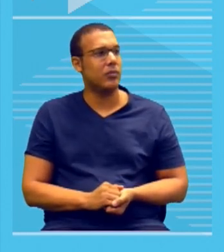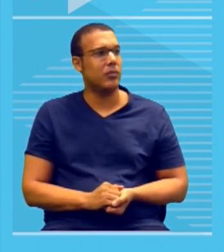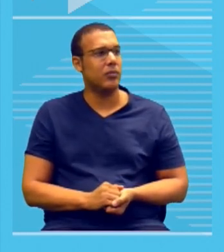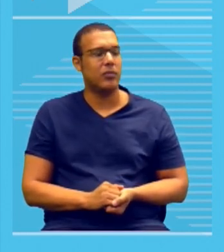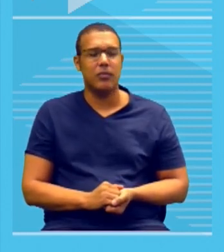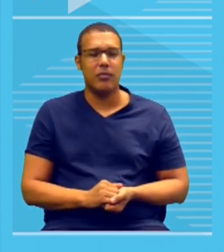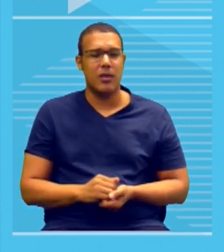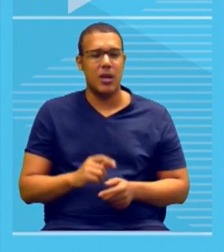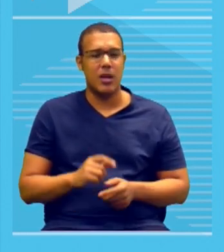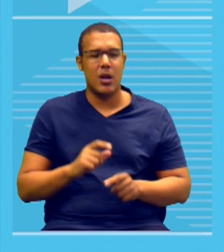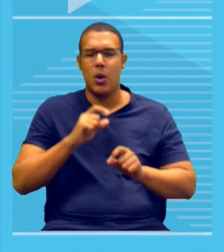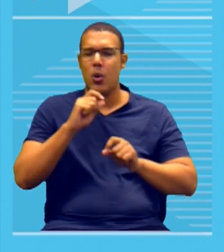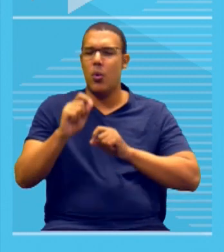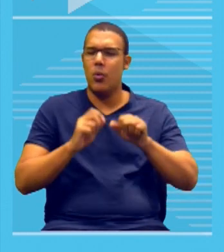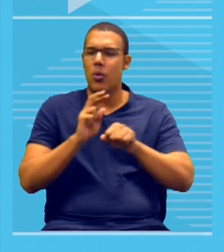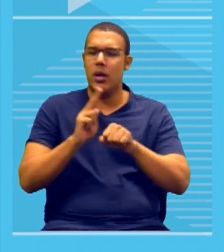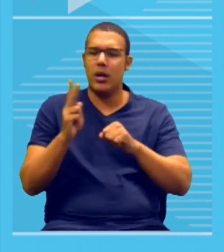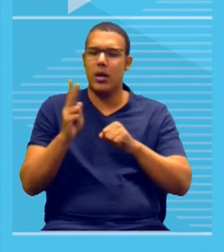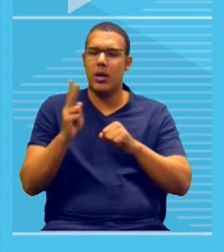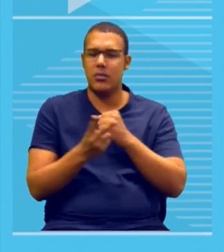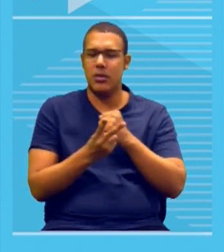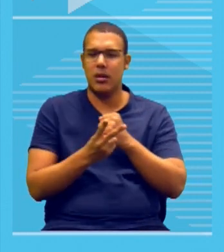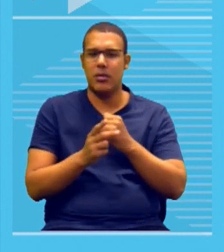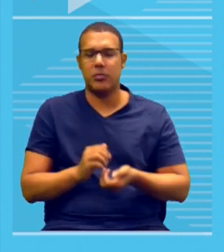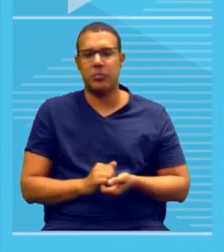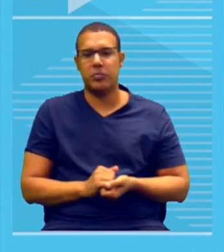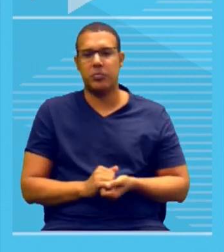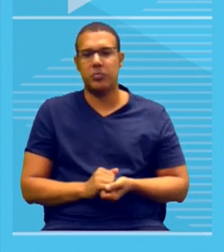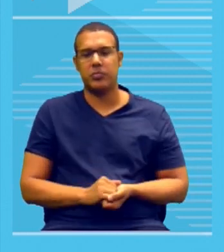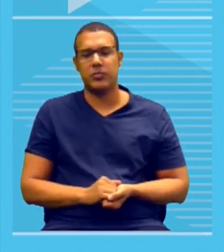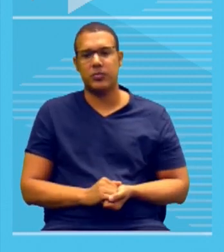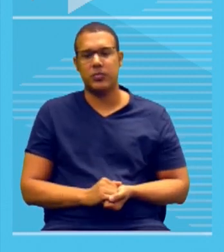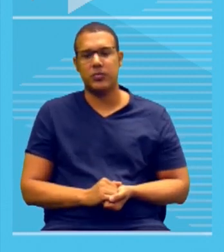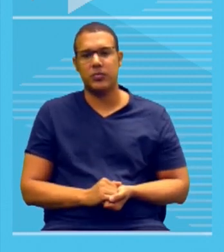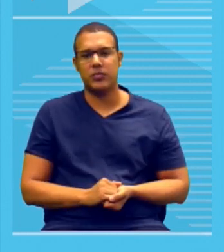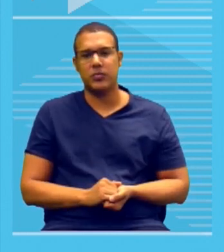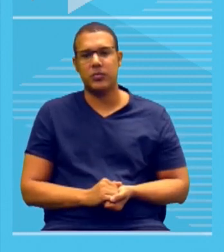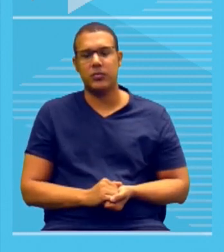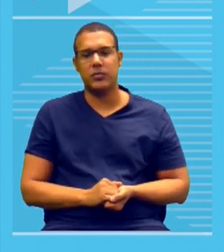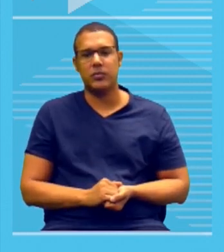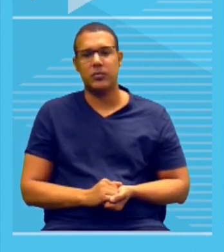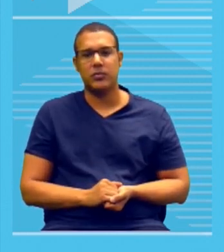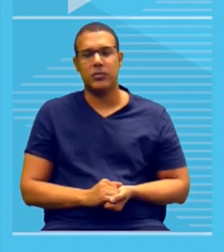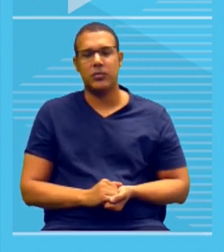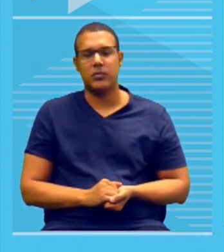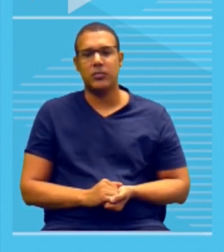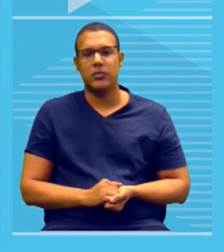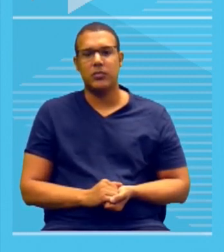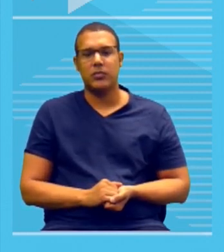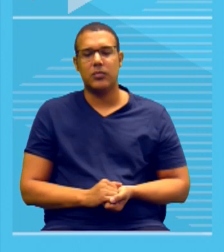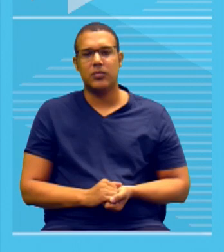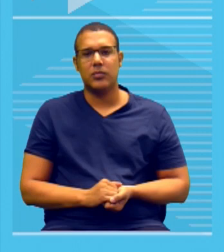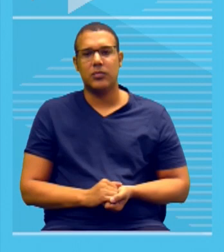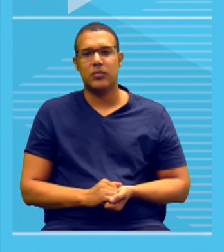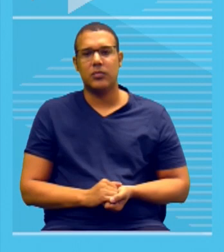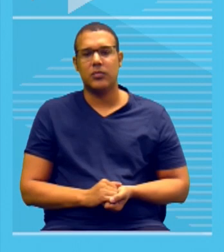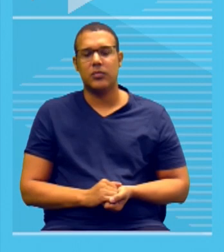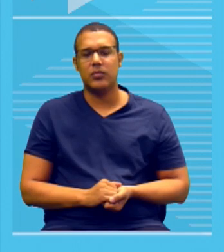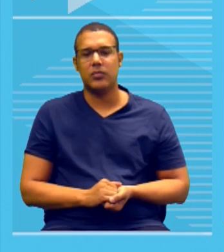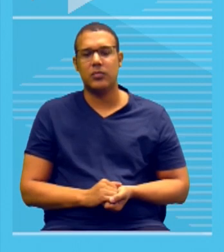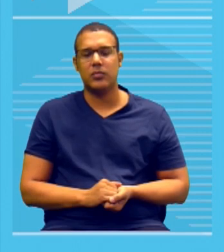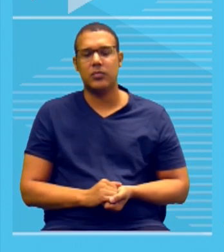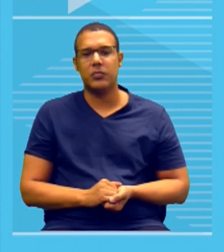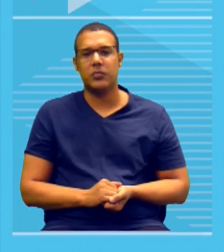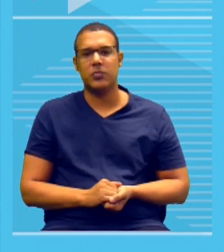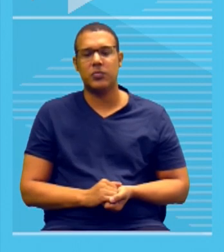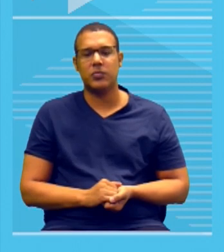O que é advérbio eu não sei o que é advérbio você poderia falar isso para mim Professor o que que é